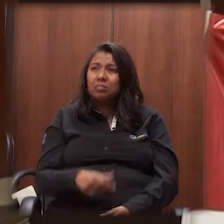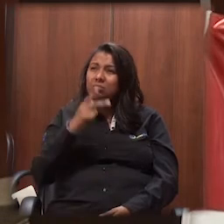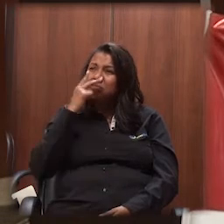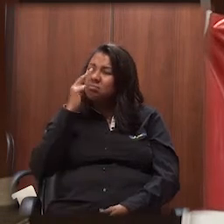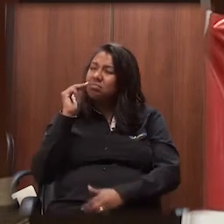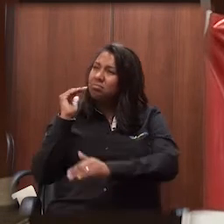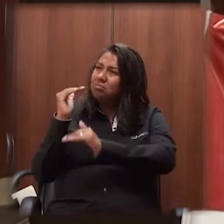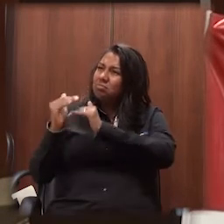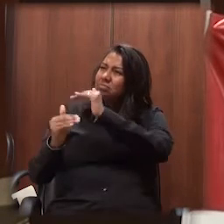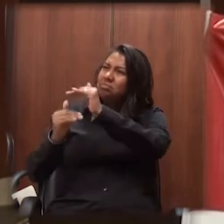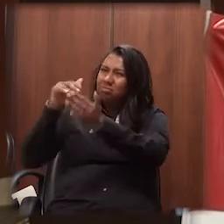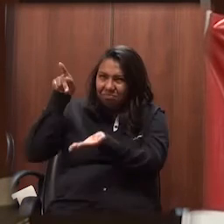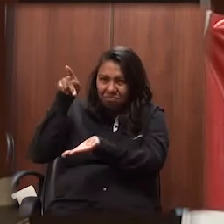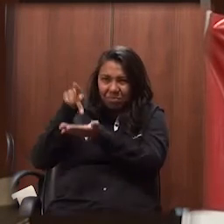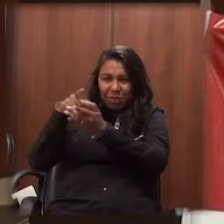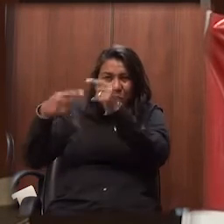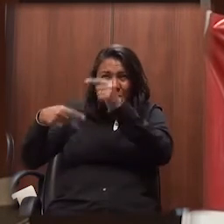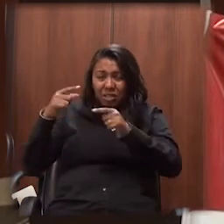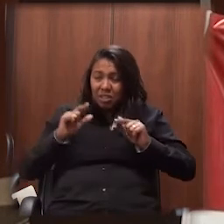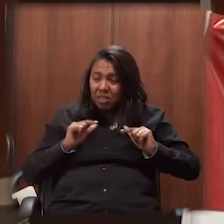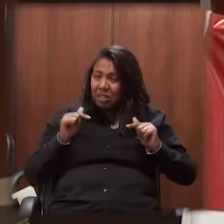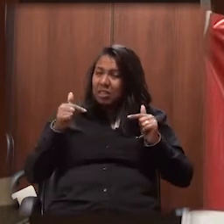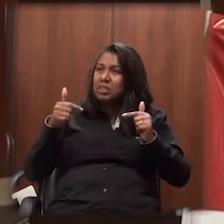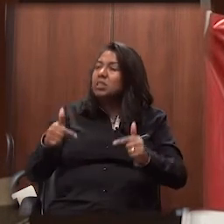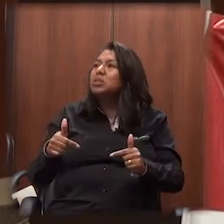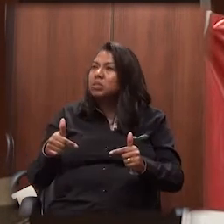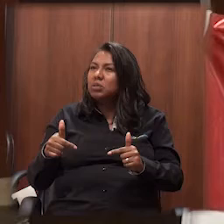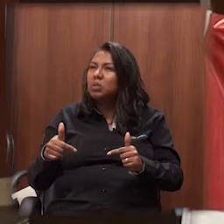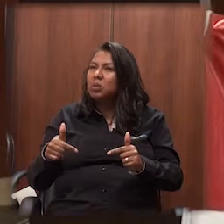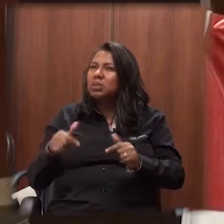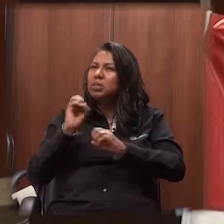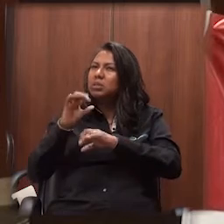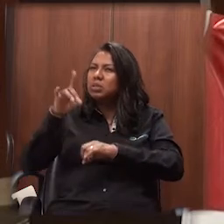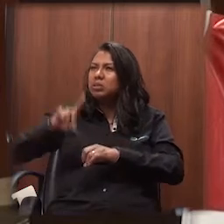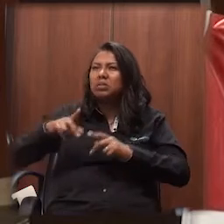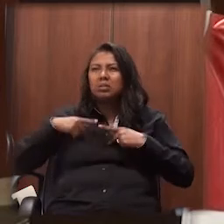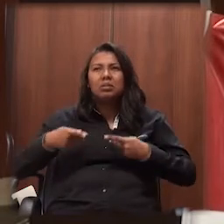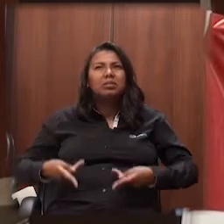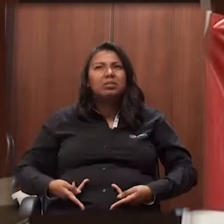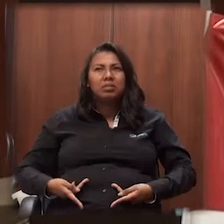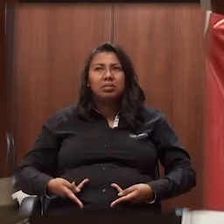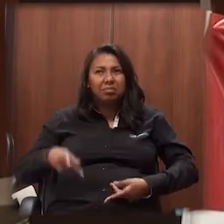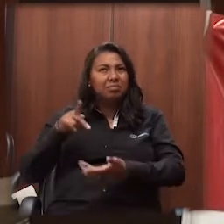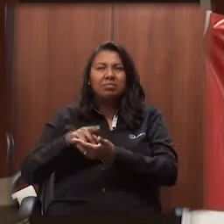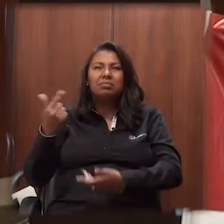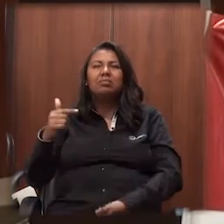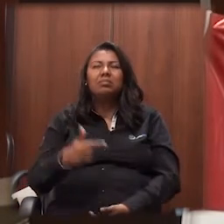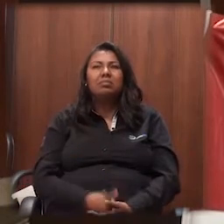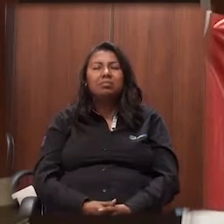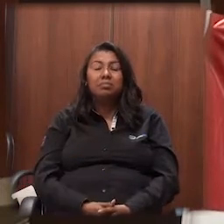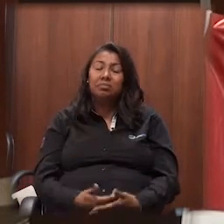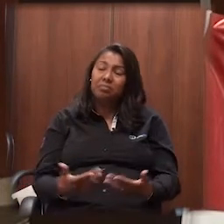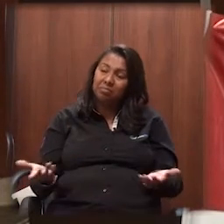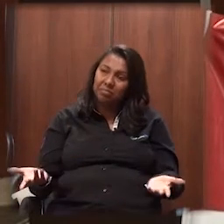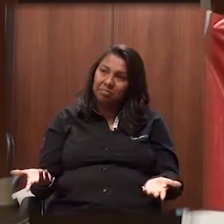de políticas, ações, atividades estruturadas de educação e direitos humanos e de direitos humanos. Então,